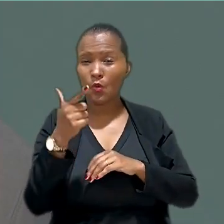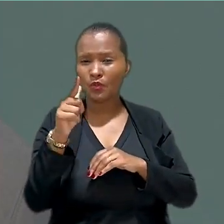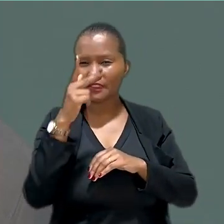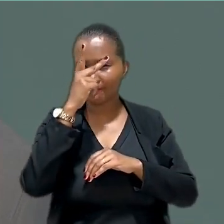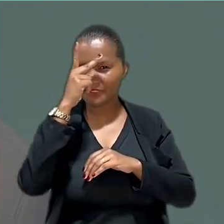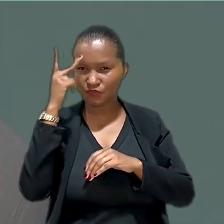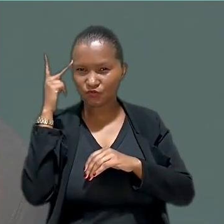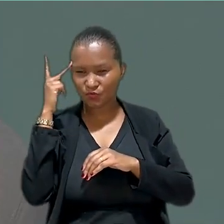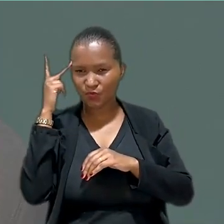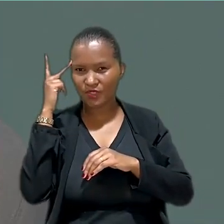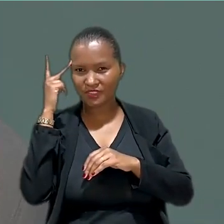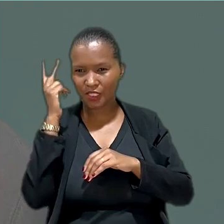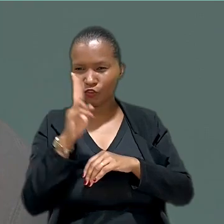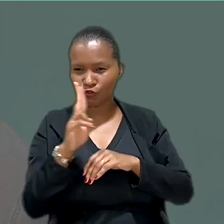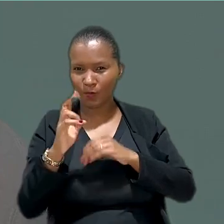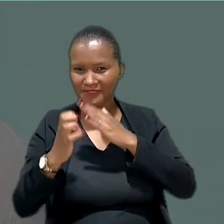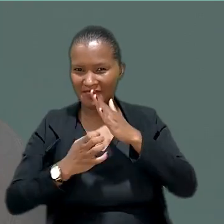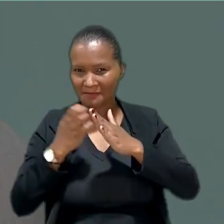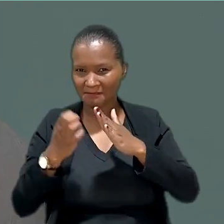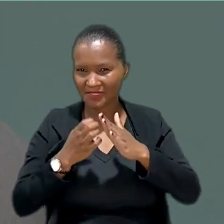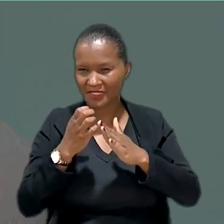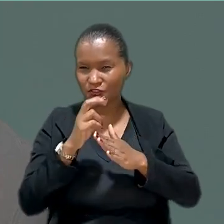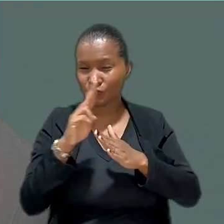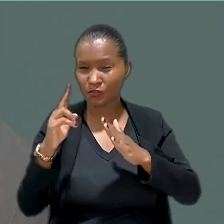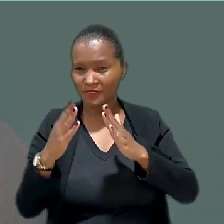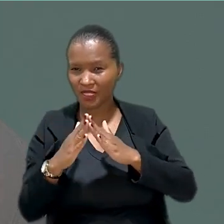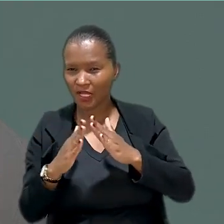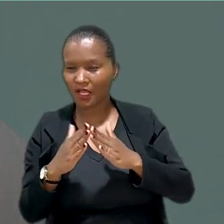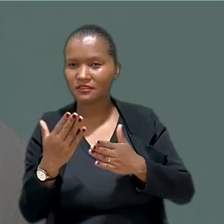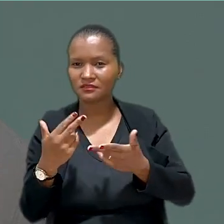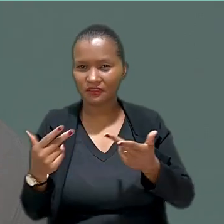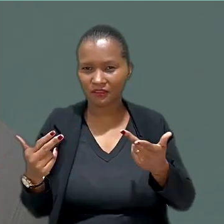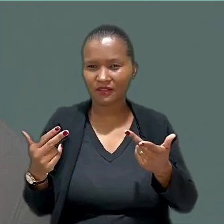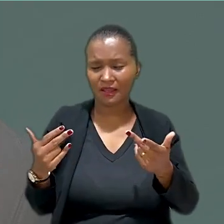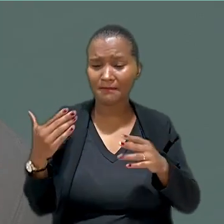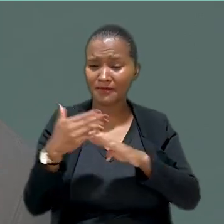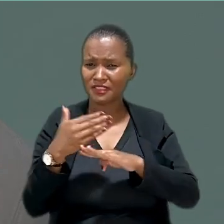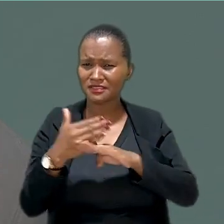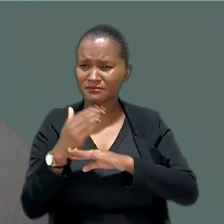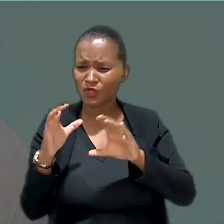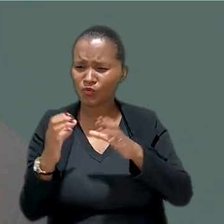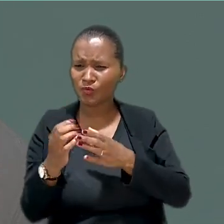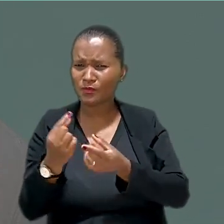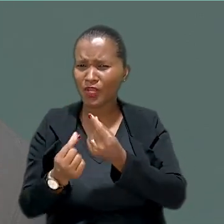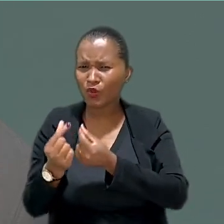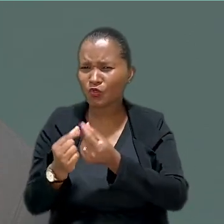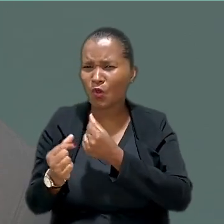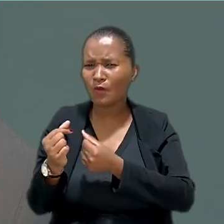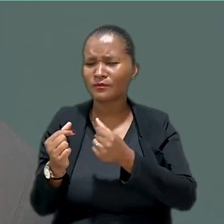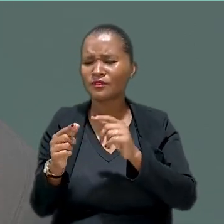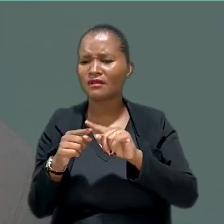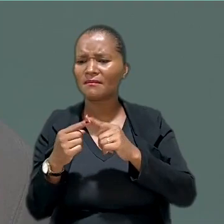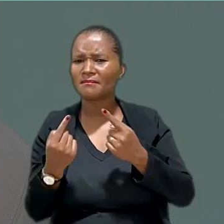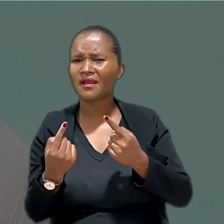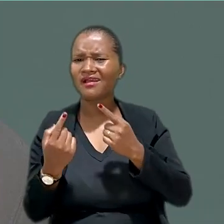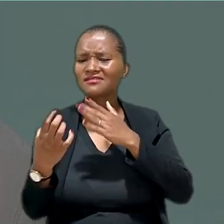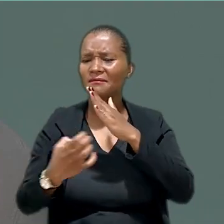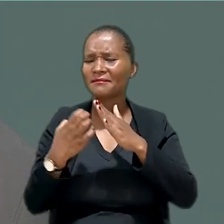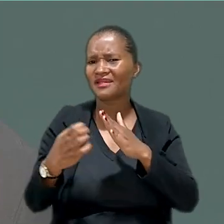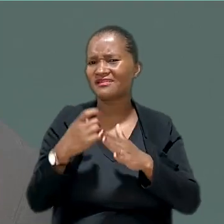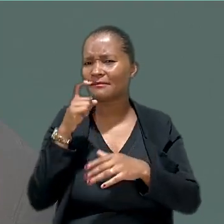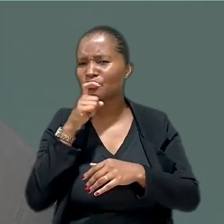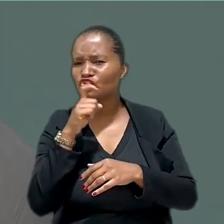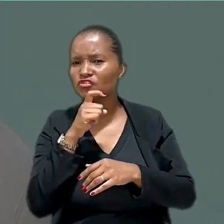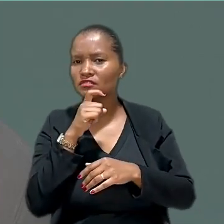negócio, formalmente, mas na verdade o real proprietário é ele, participa de grupos econômicos, mas por intermédio de empresas de